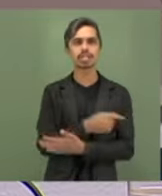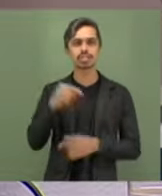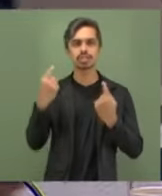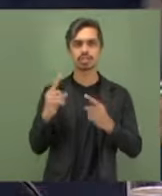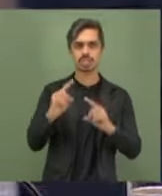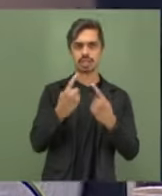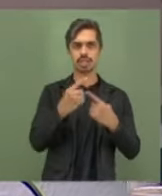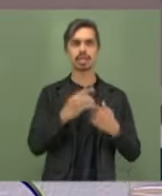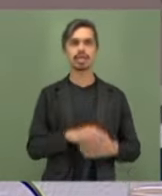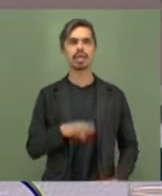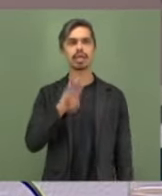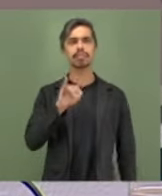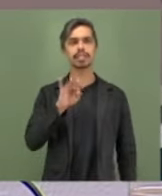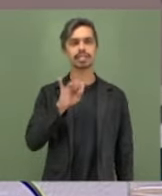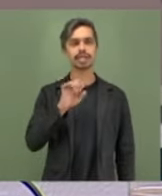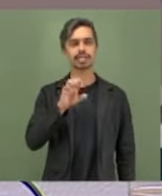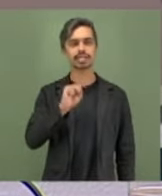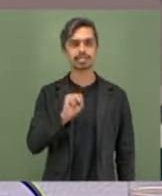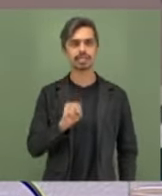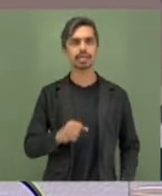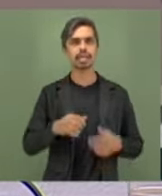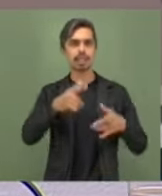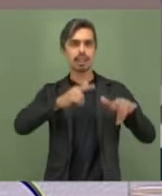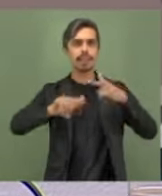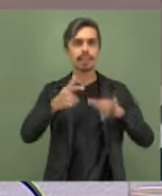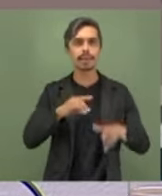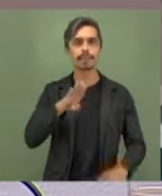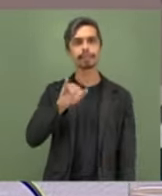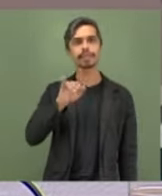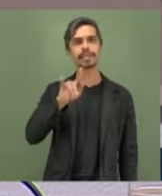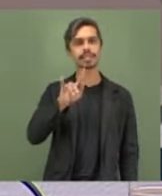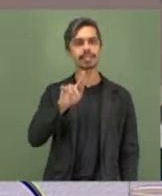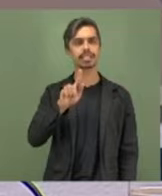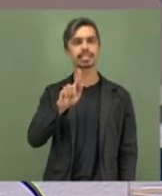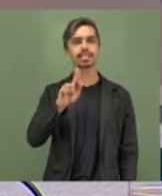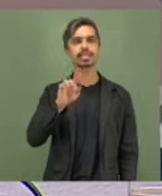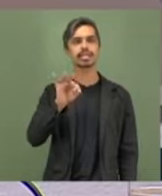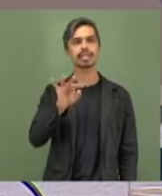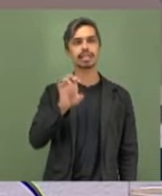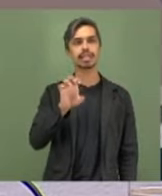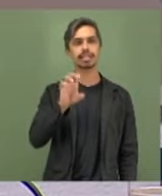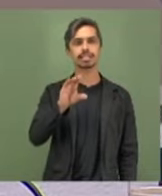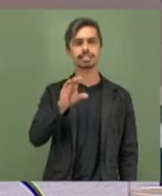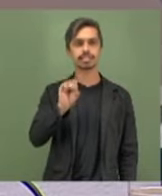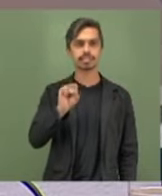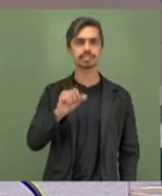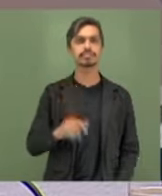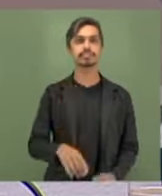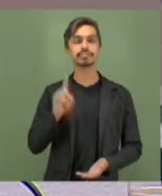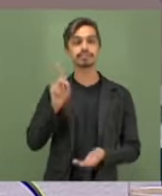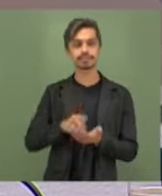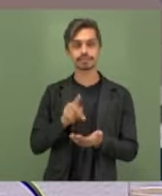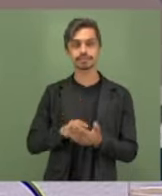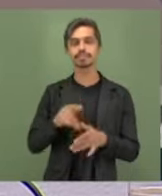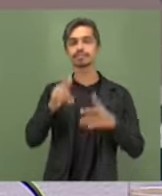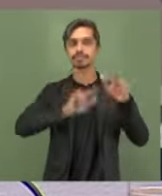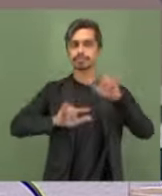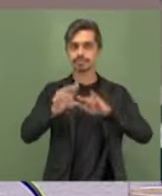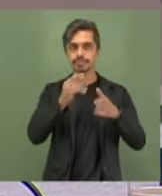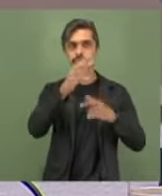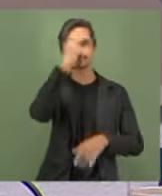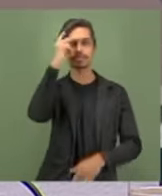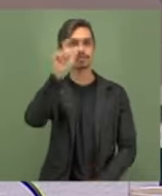nas Big Techs, a manipularem as Big Techs, a manipularem a verdade e as eleições e o pensamento das pessoas